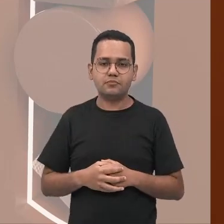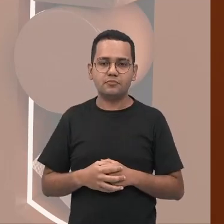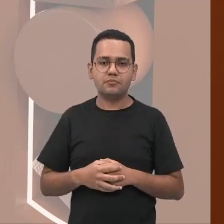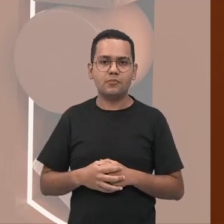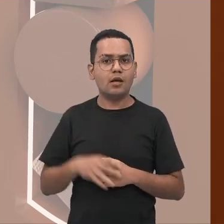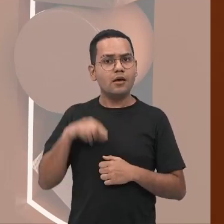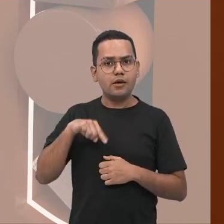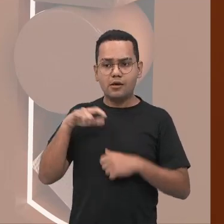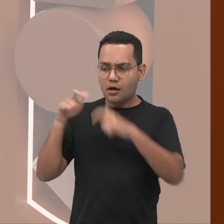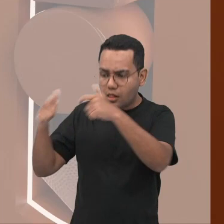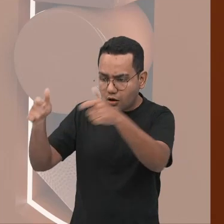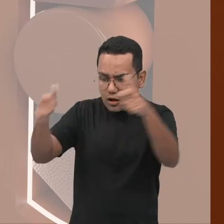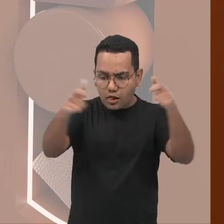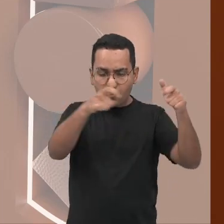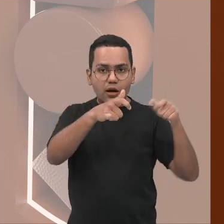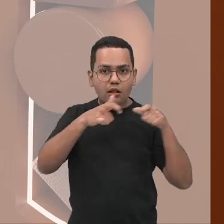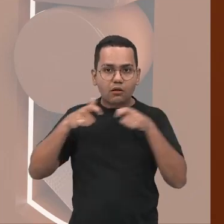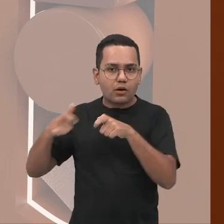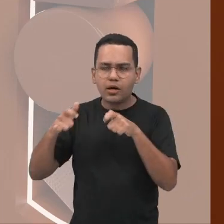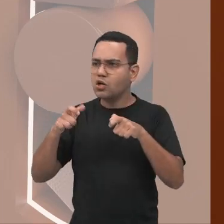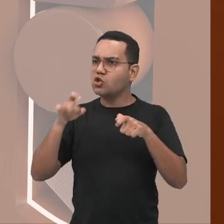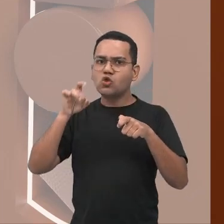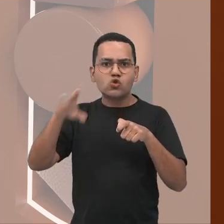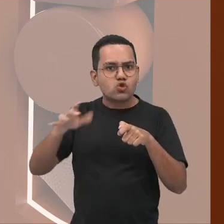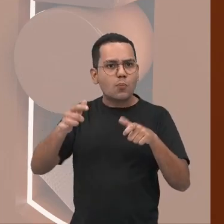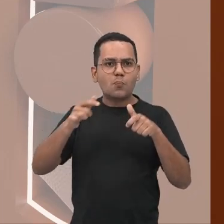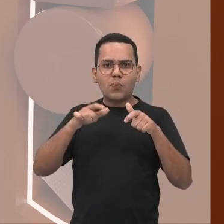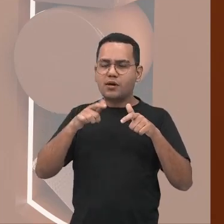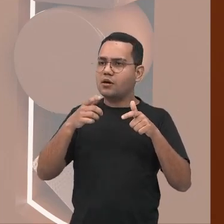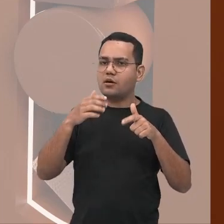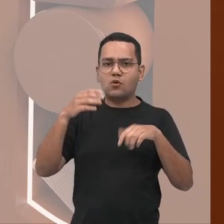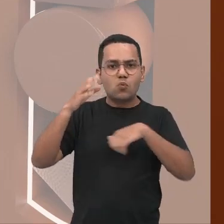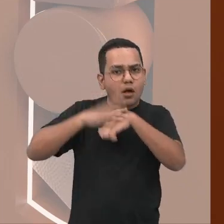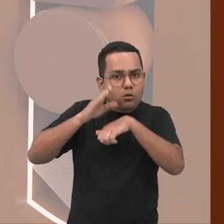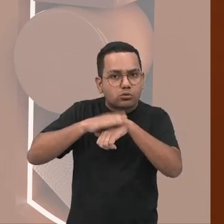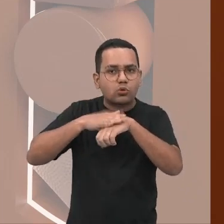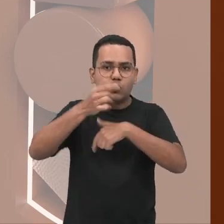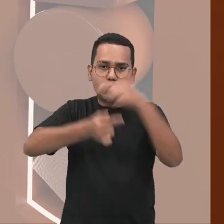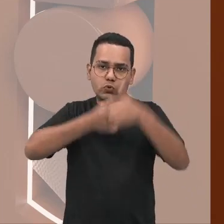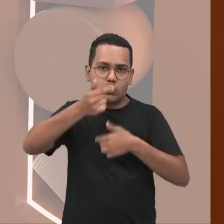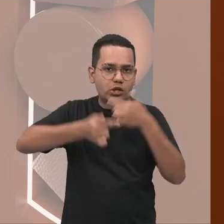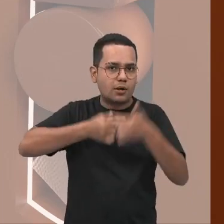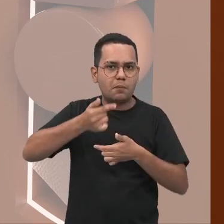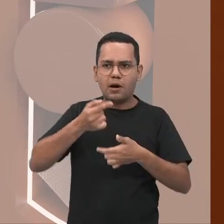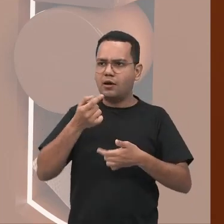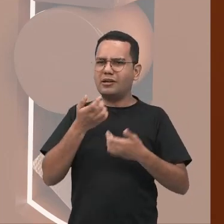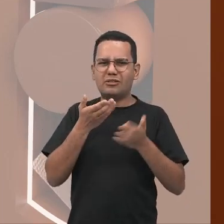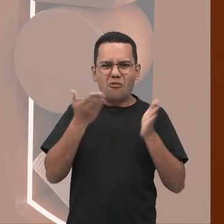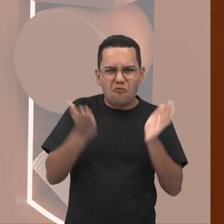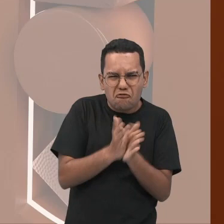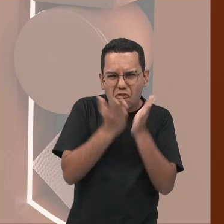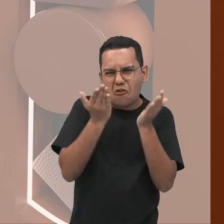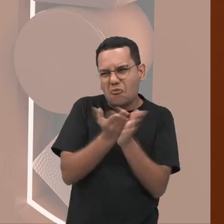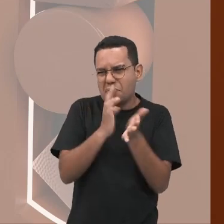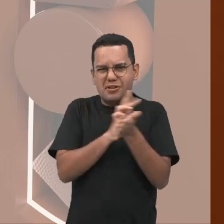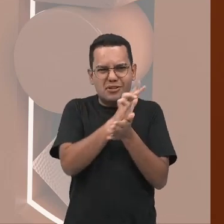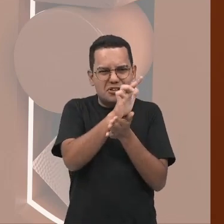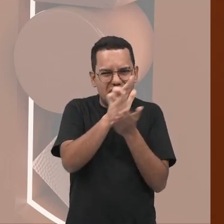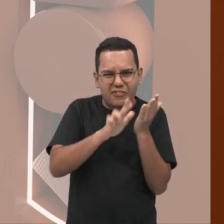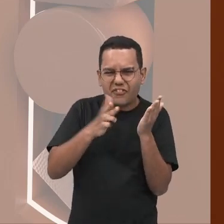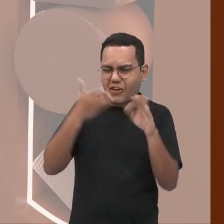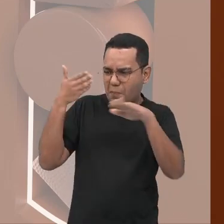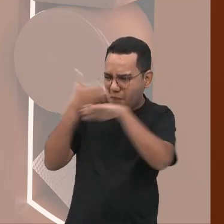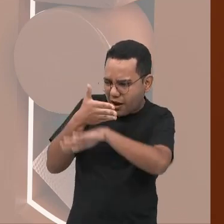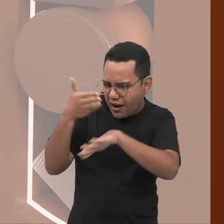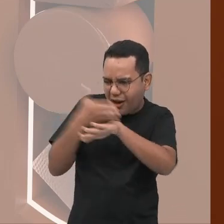própria sorte. Então, muita pobreza, muita miséria, muita fome, né? Pouca participação do povo, da